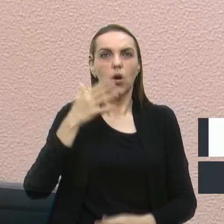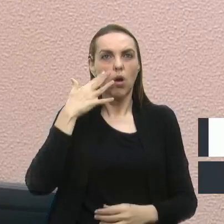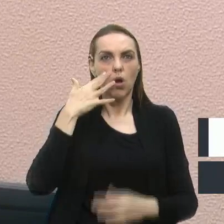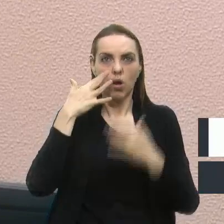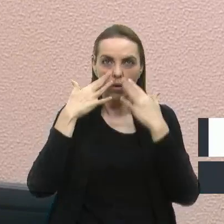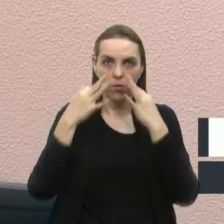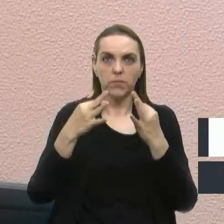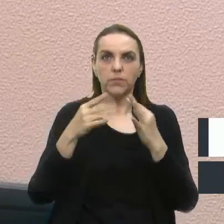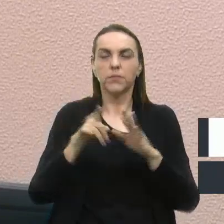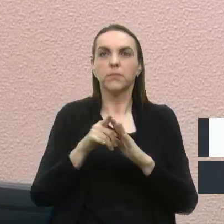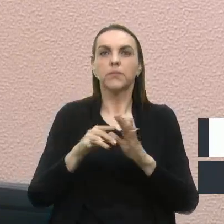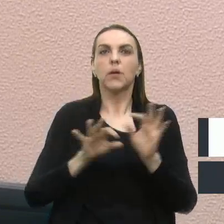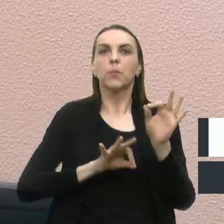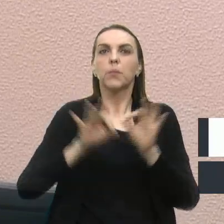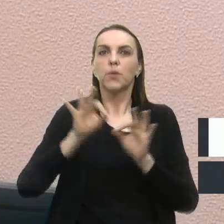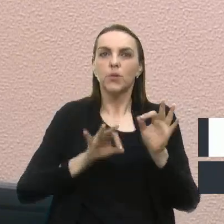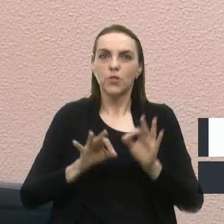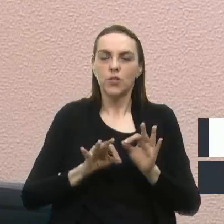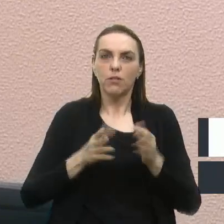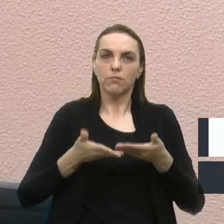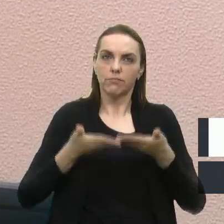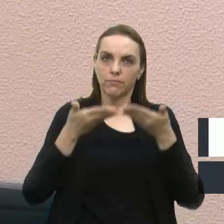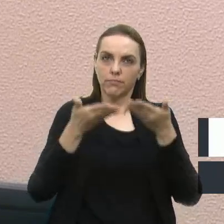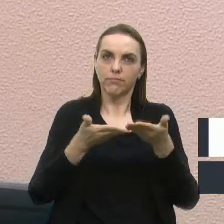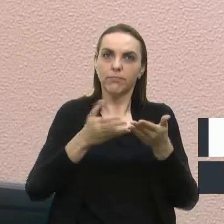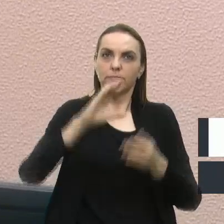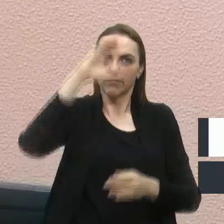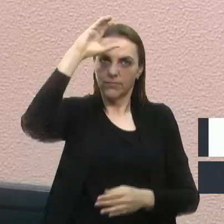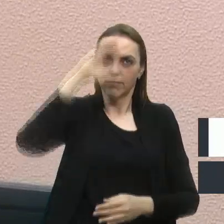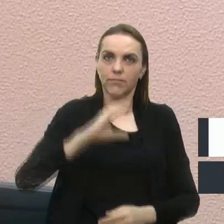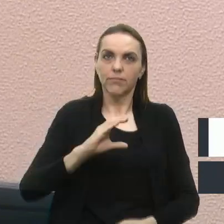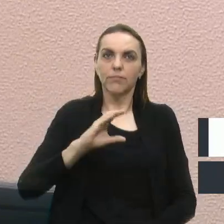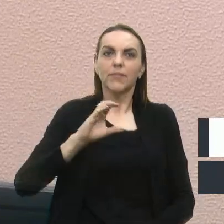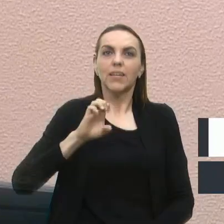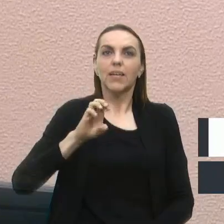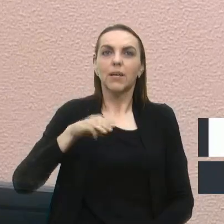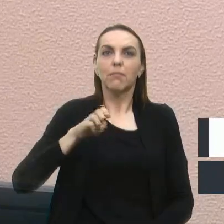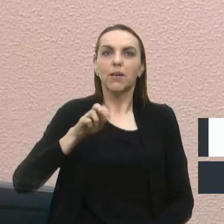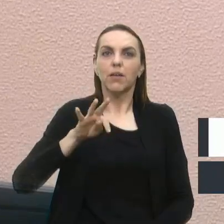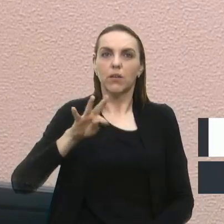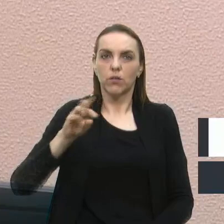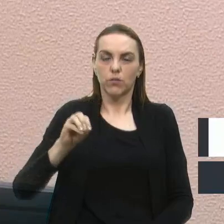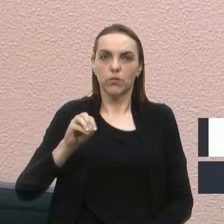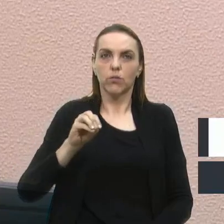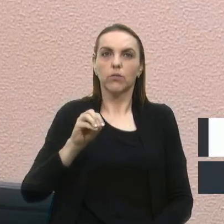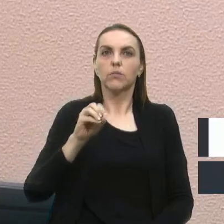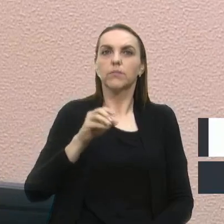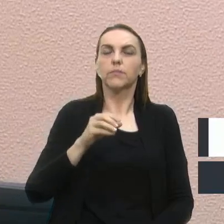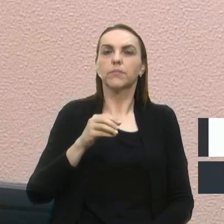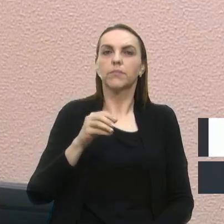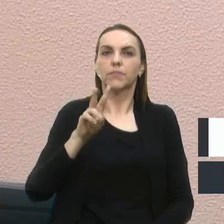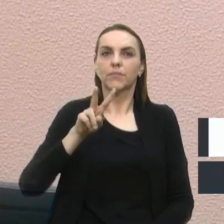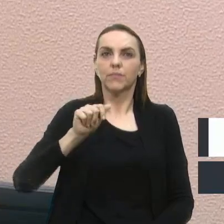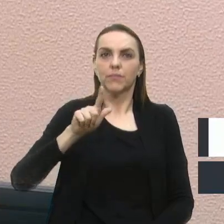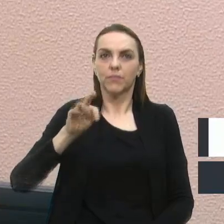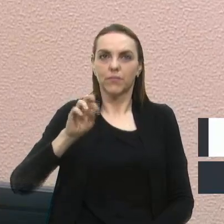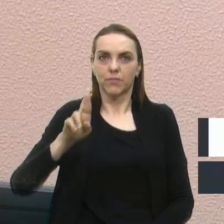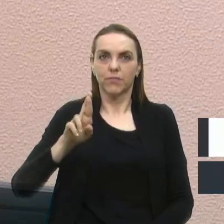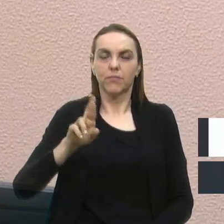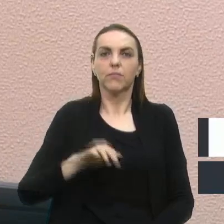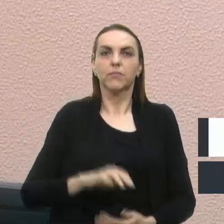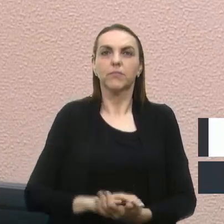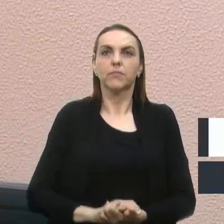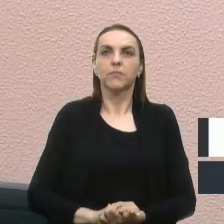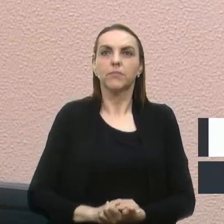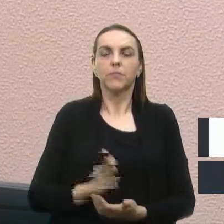presente projeto que concede o título de cidadão emérito ao senhor Walter Dalzotto Júnior. Walter Dalzotto Júnior,